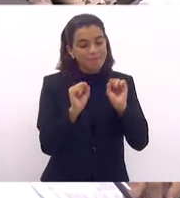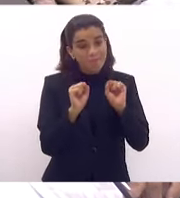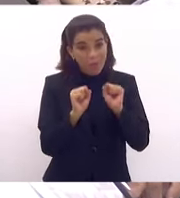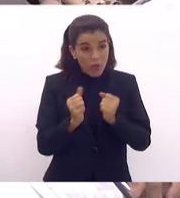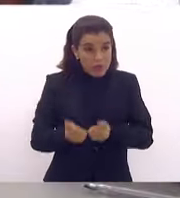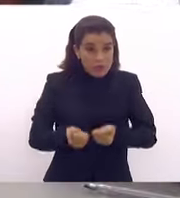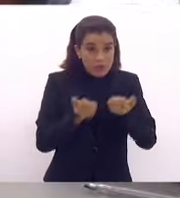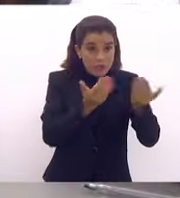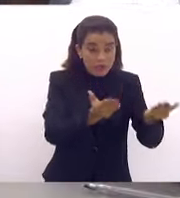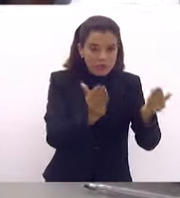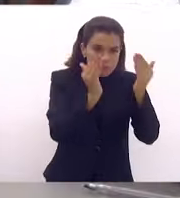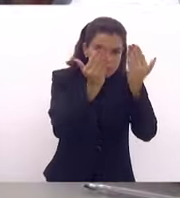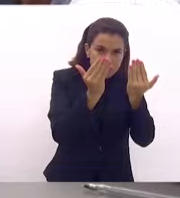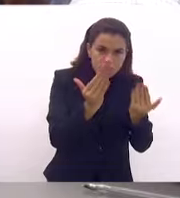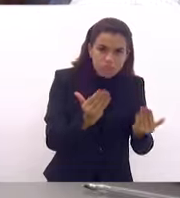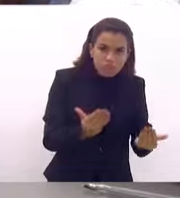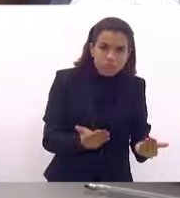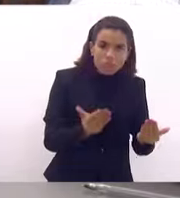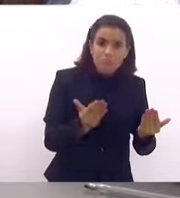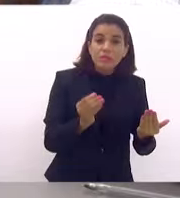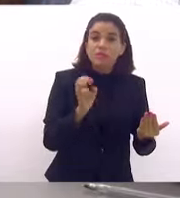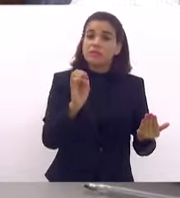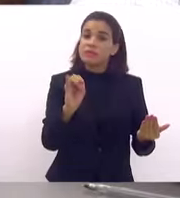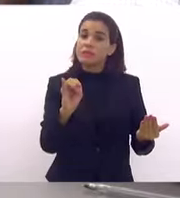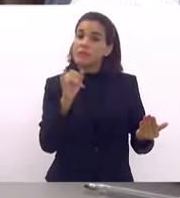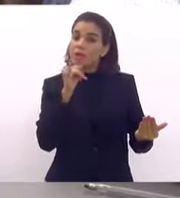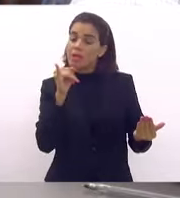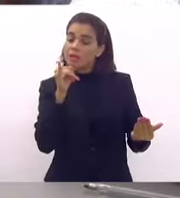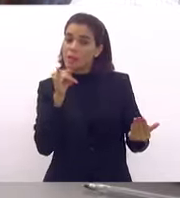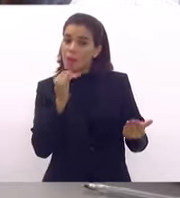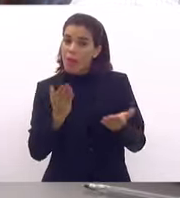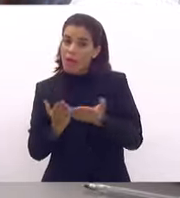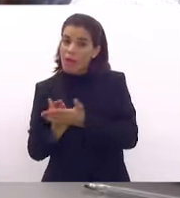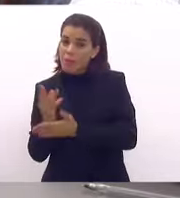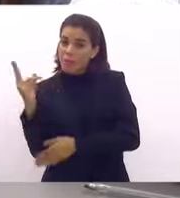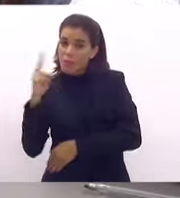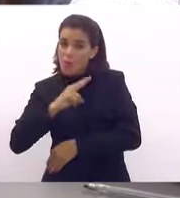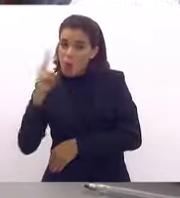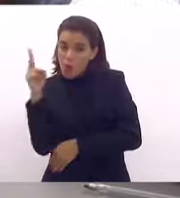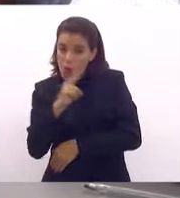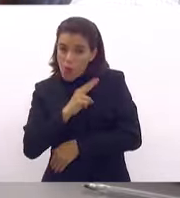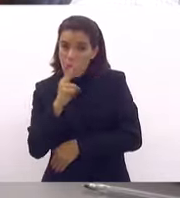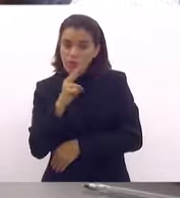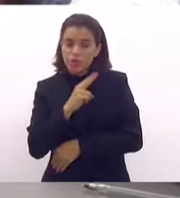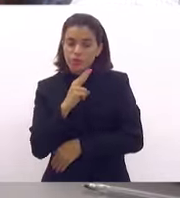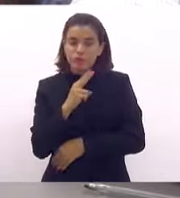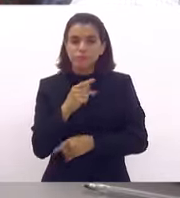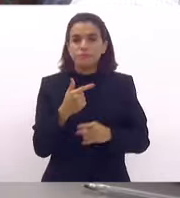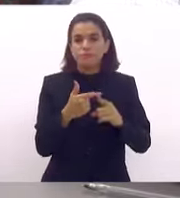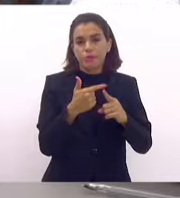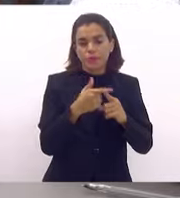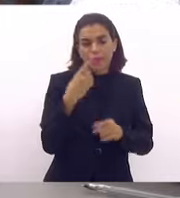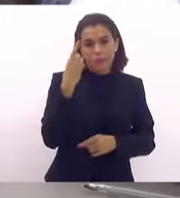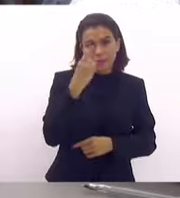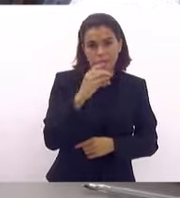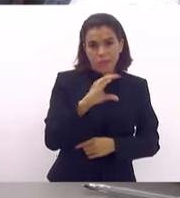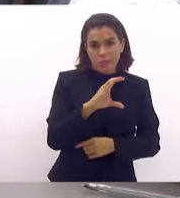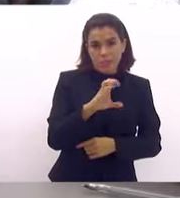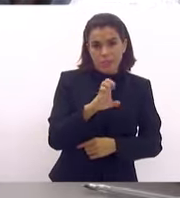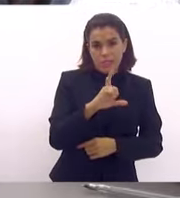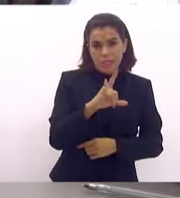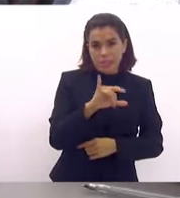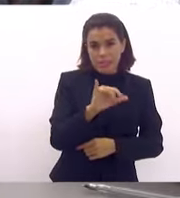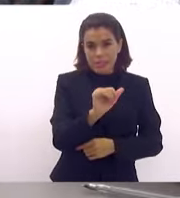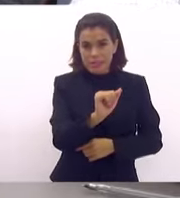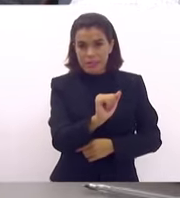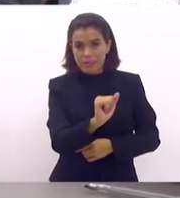Concedida vista, tanto o processo em urgência aprovado. Eu só queria ponderar, Vossa Excelência, com a deputada Célia também, o seguinte: veja.